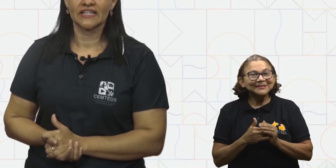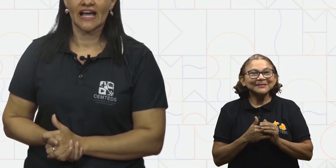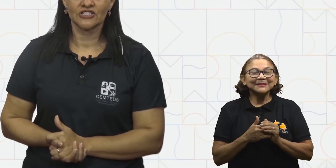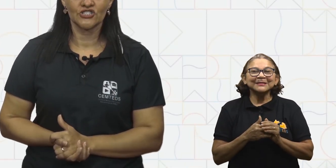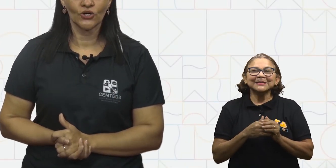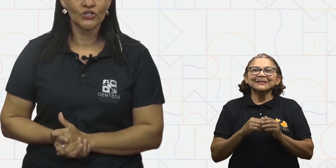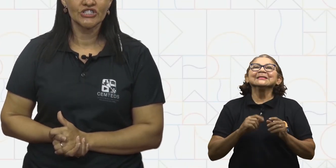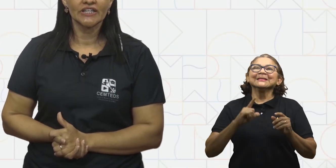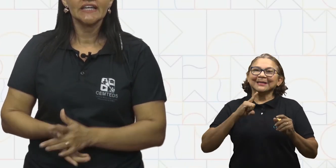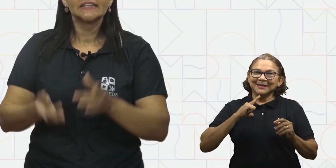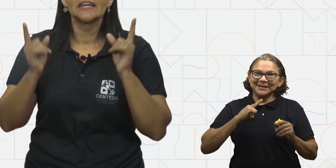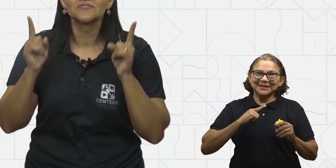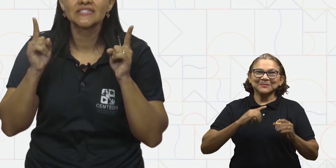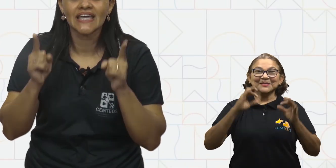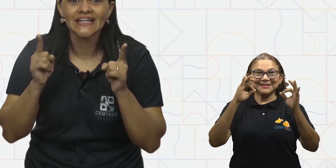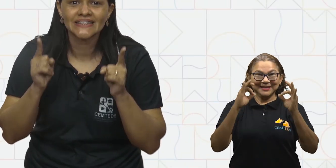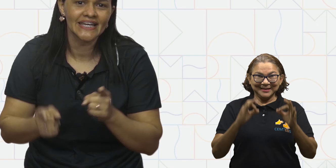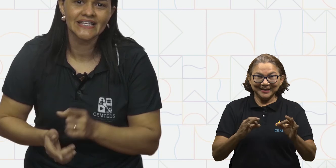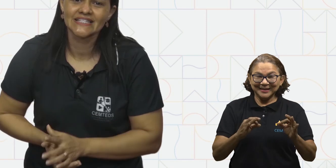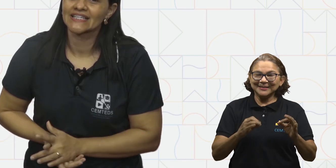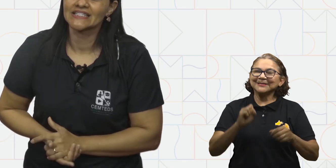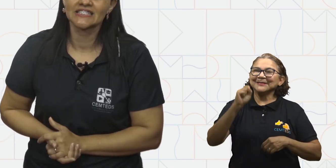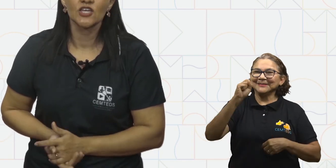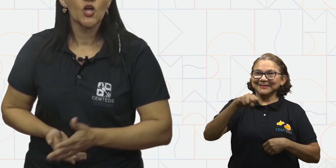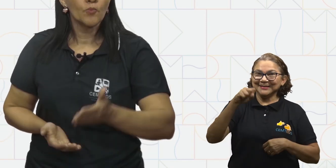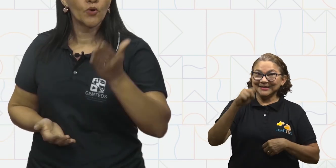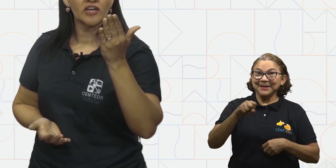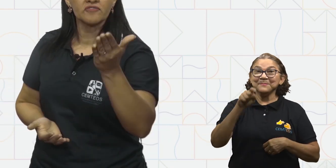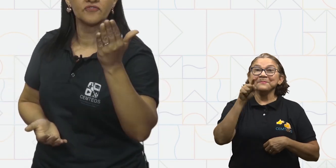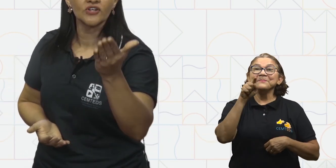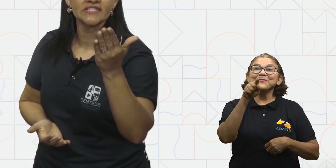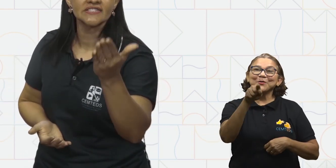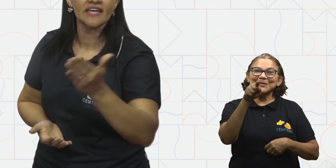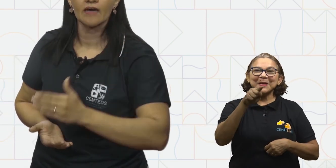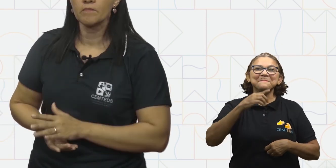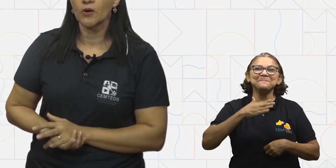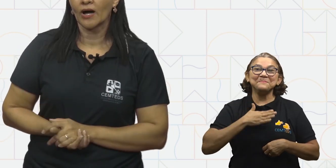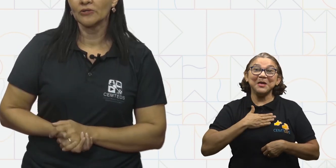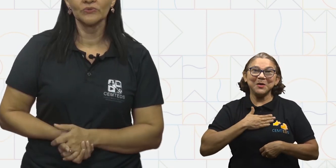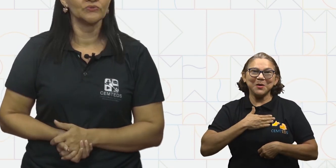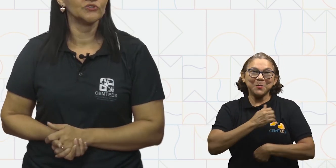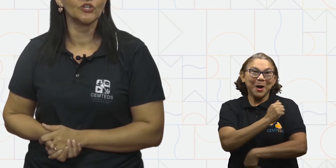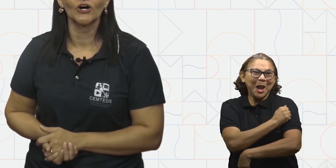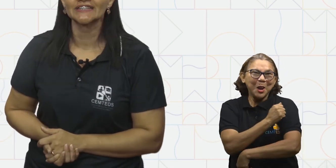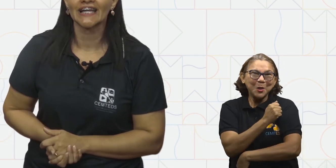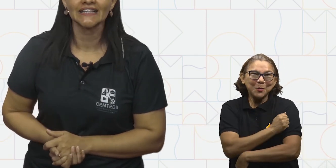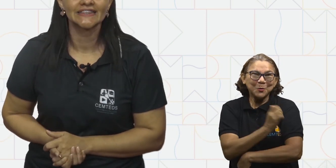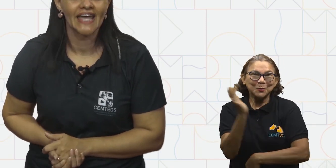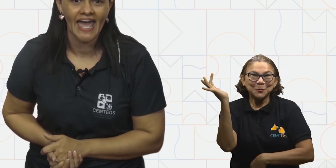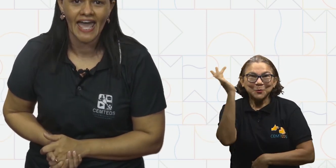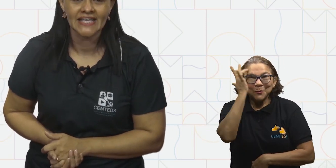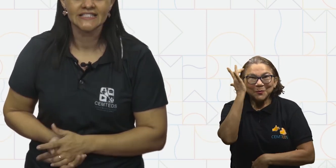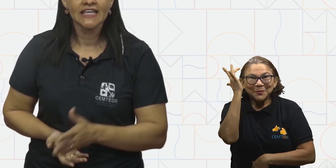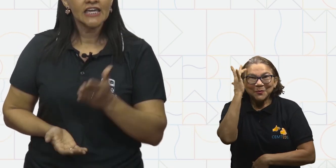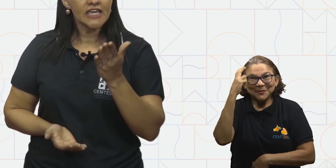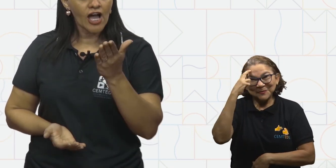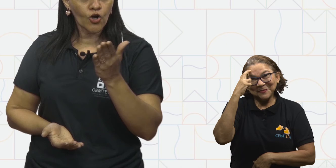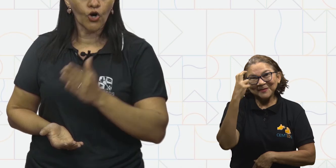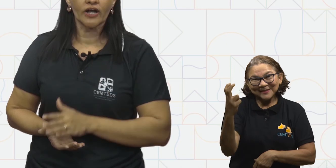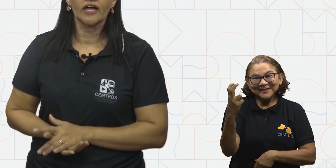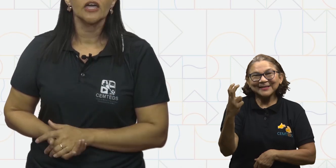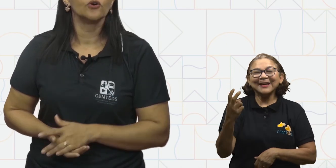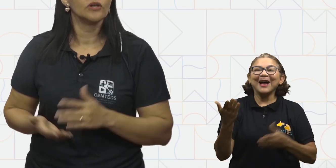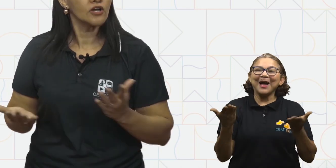as atividades de hoje? Tenho certeza que sim, porque você é meu aluno nota 10.